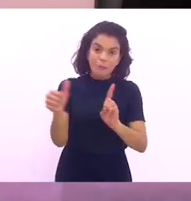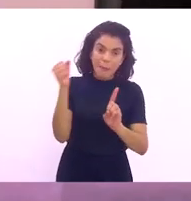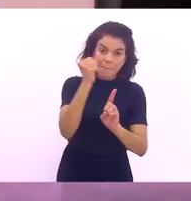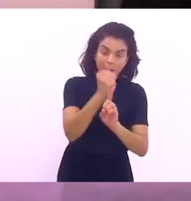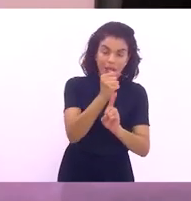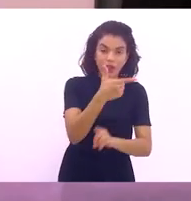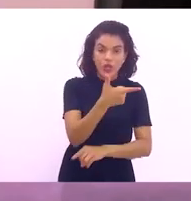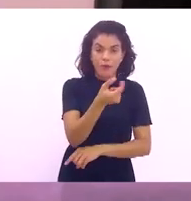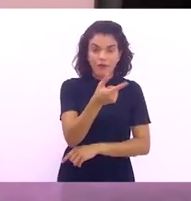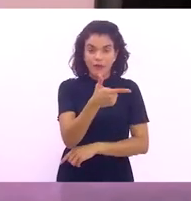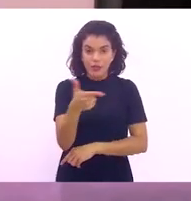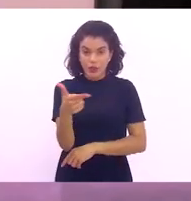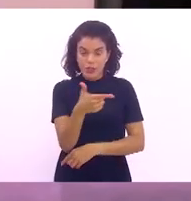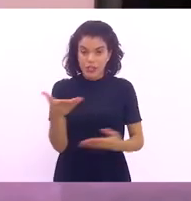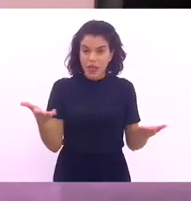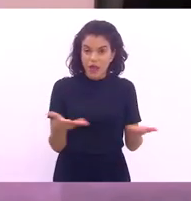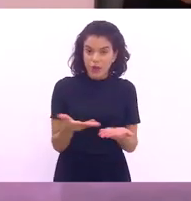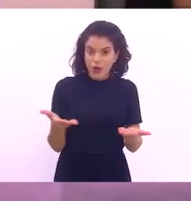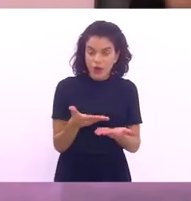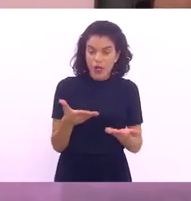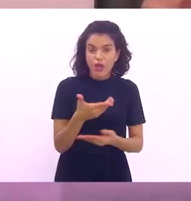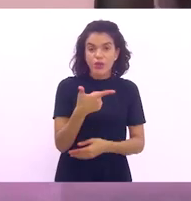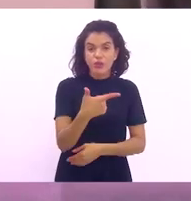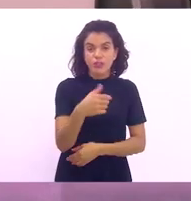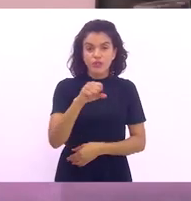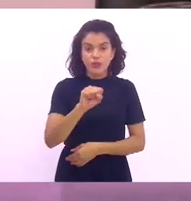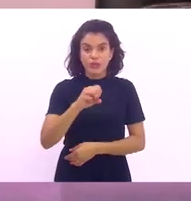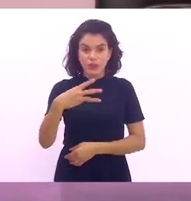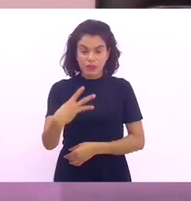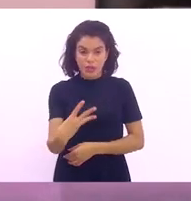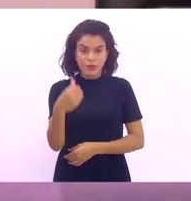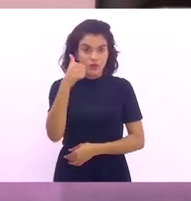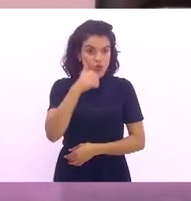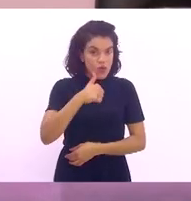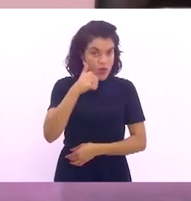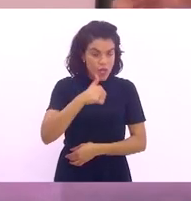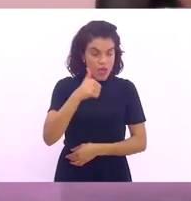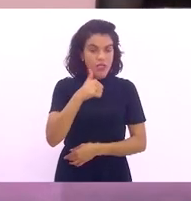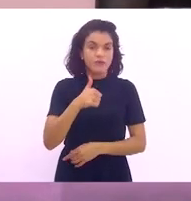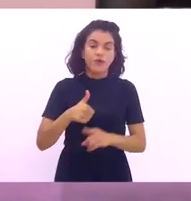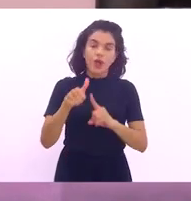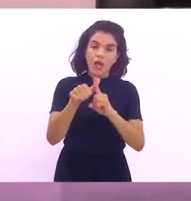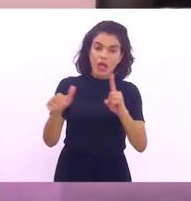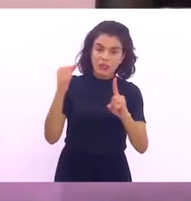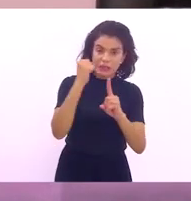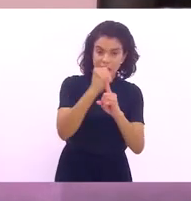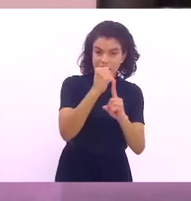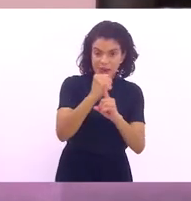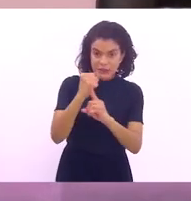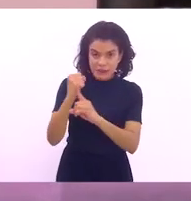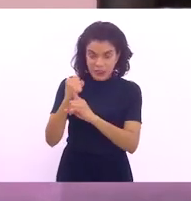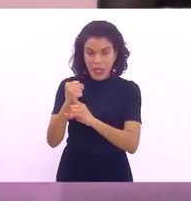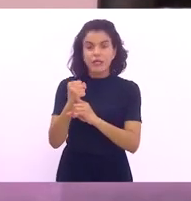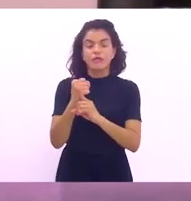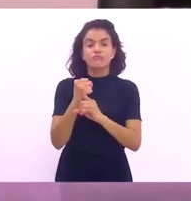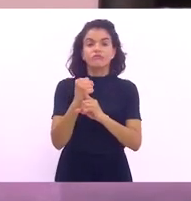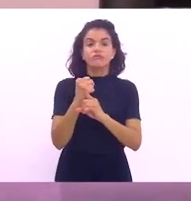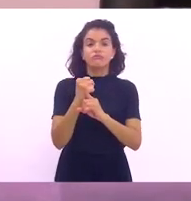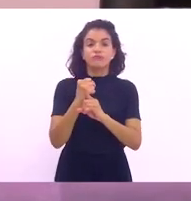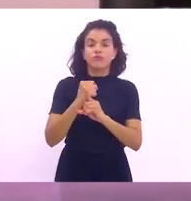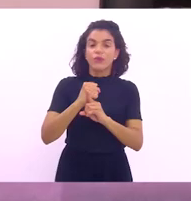2022 e agora 283 Mulheres foram assassinadas ocupando o segundo lugar